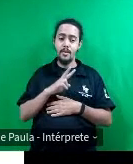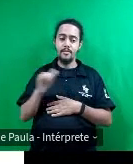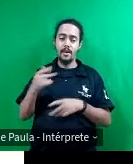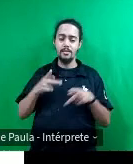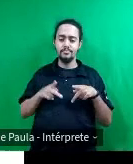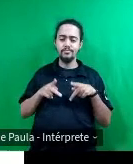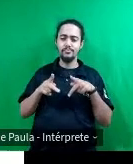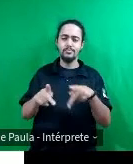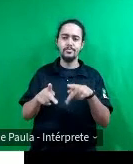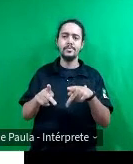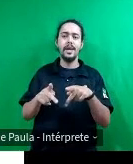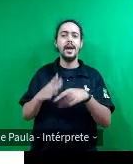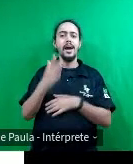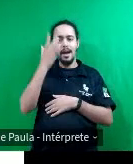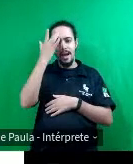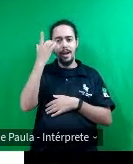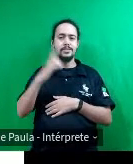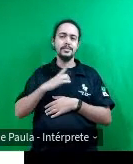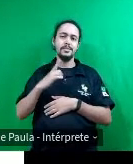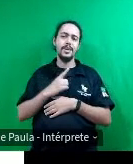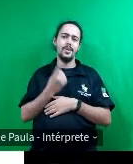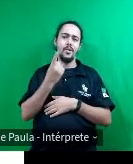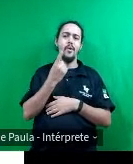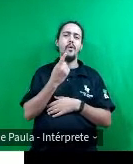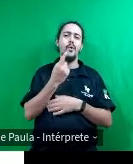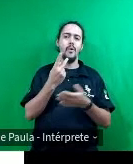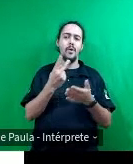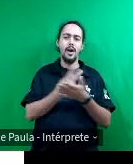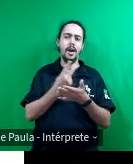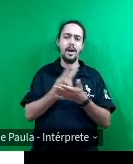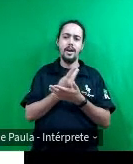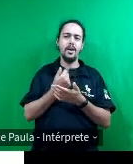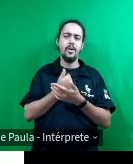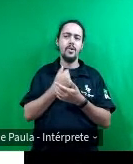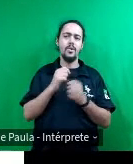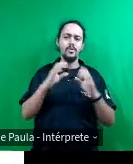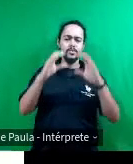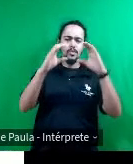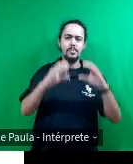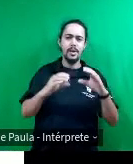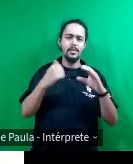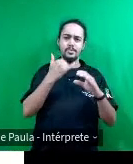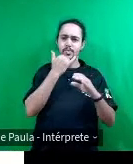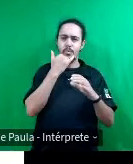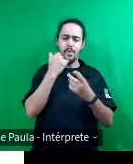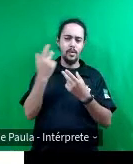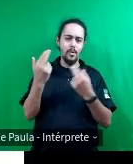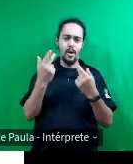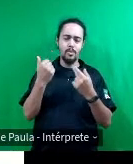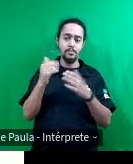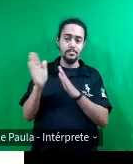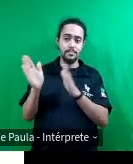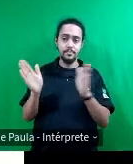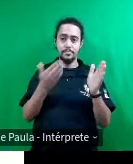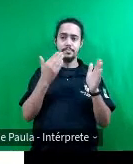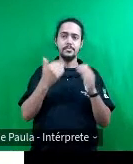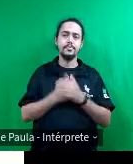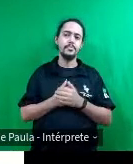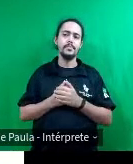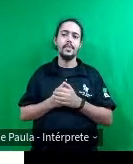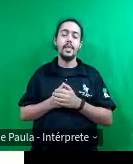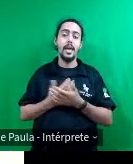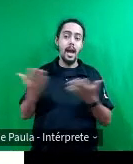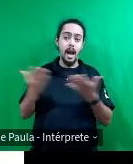acho que tem um erro aqui no slide, o que está copiado é a mesma coisa, só cresci um pouco aqui a fonte. E agora nós vamos partir